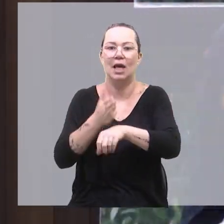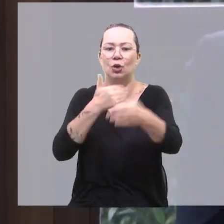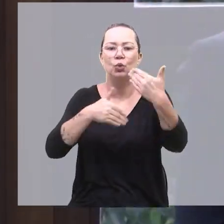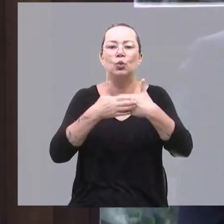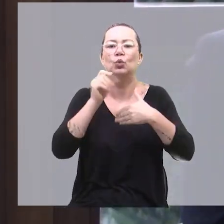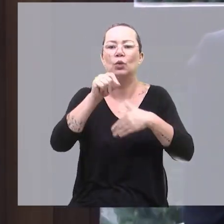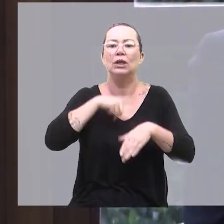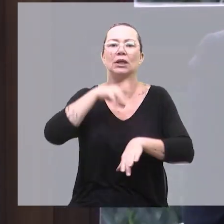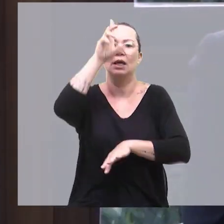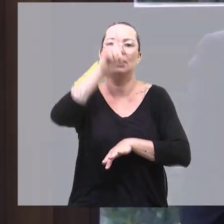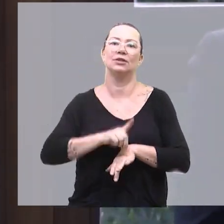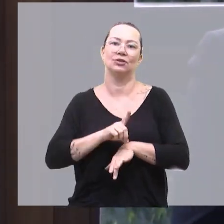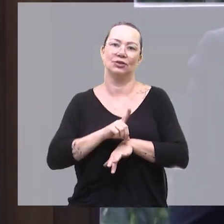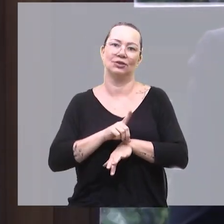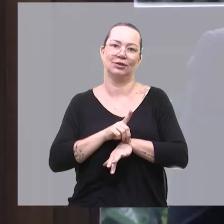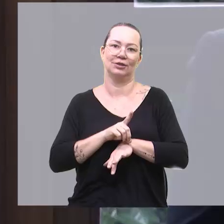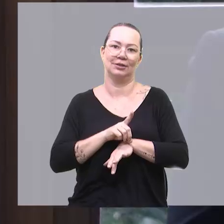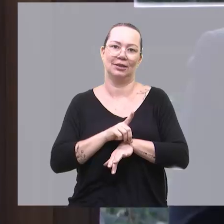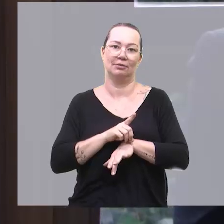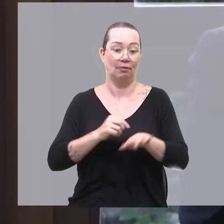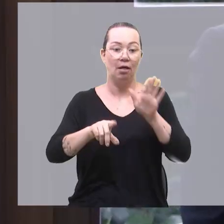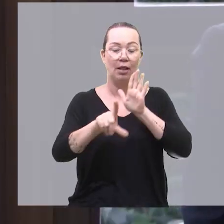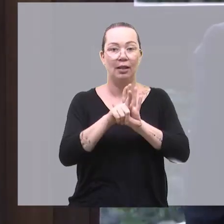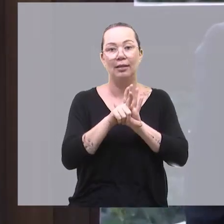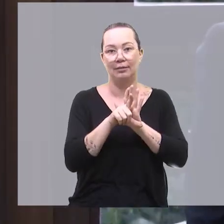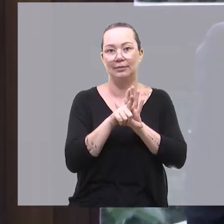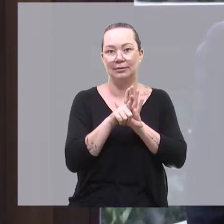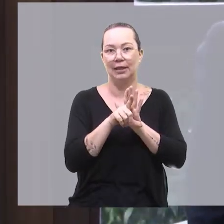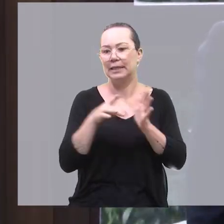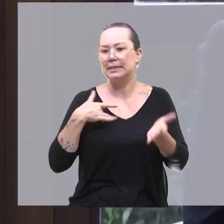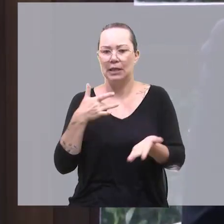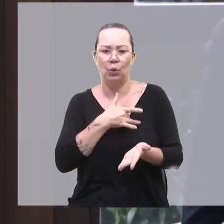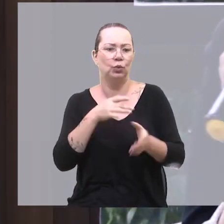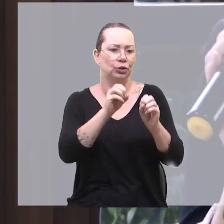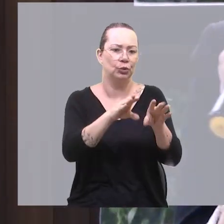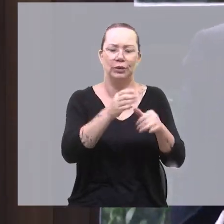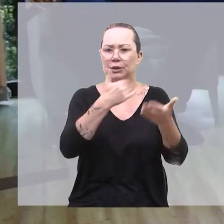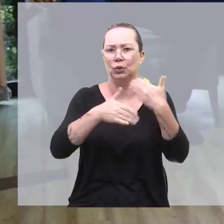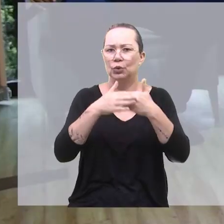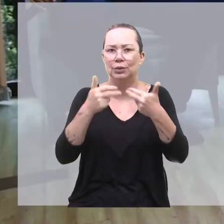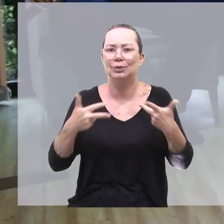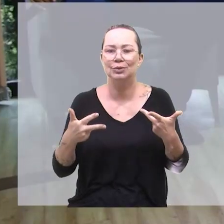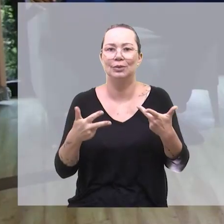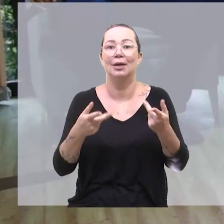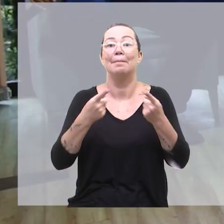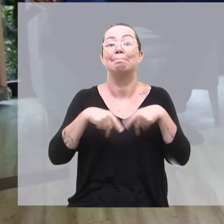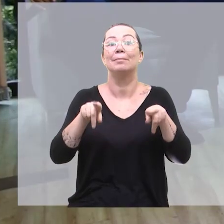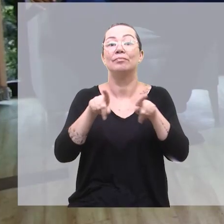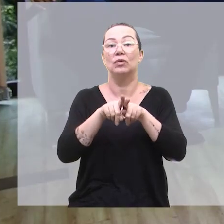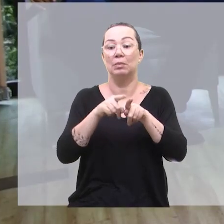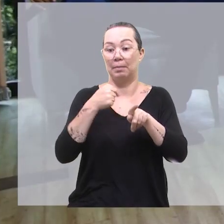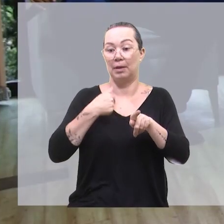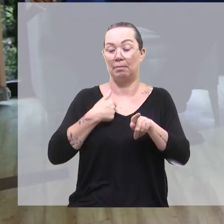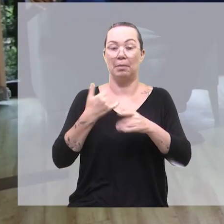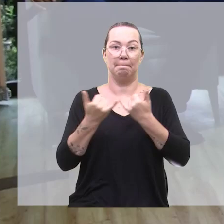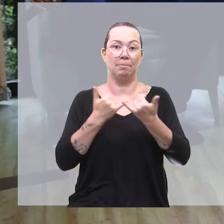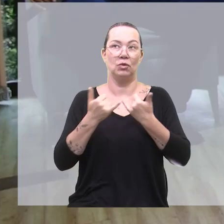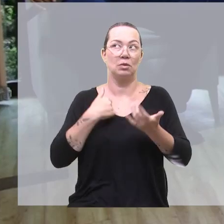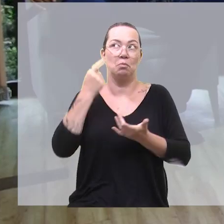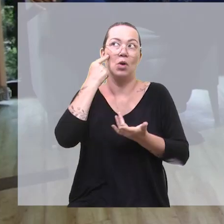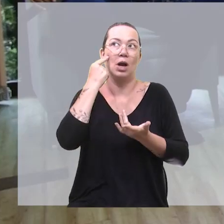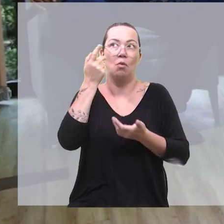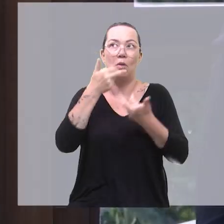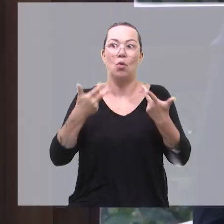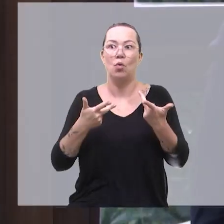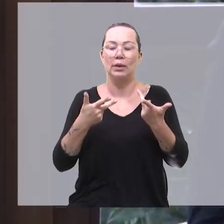ela tem direito, né? Enfim, constitucionais, inclusive, né? A saúde, a educação e tudo mais. Mas ele serve para mim, por exemplo,